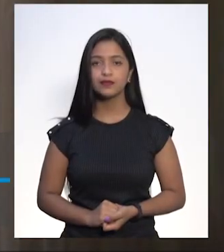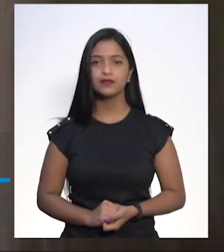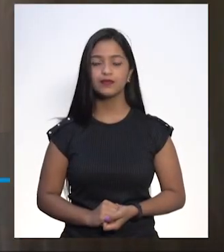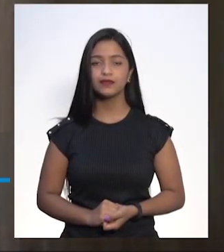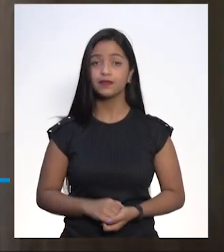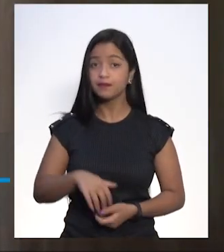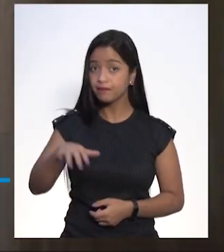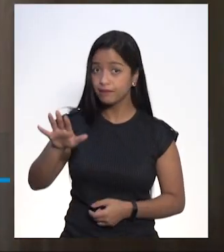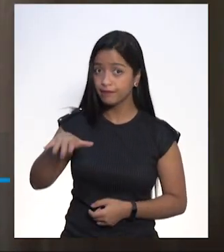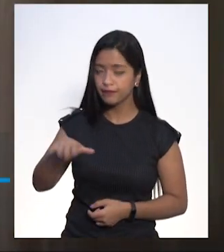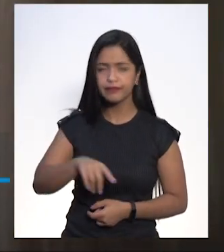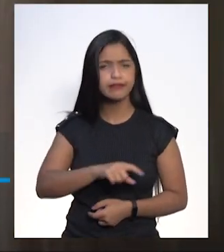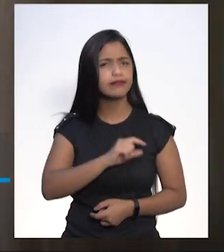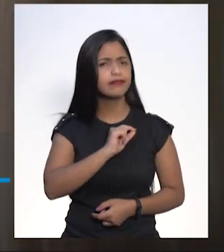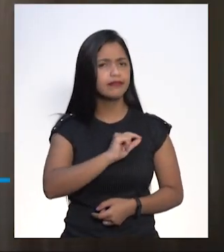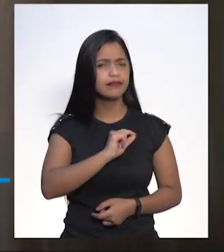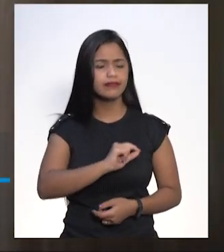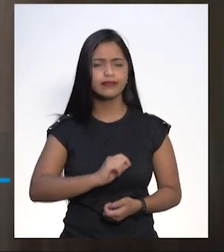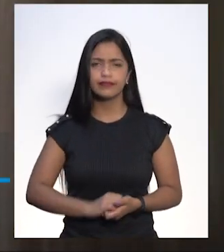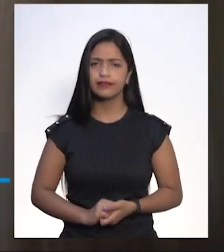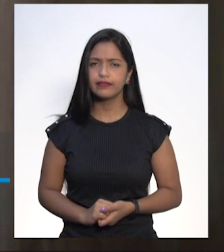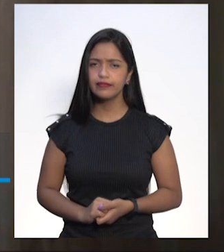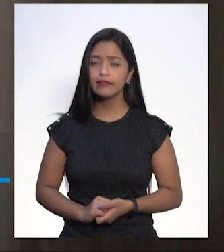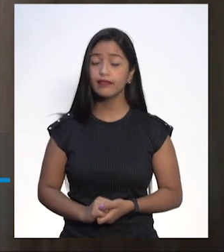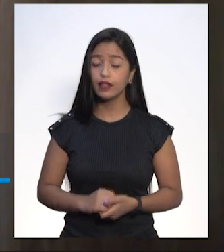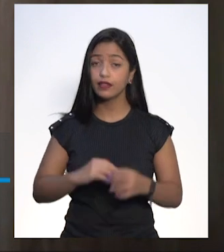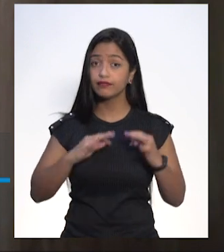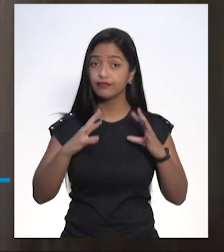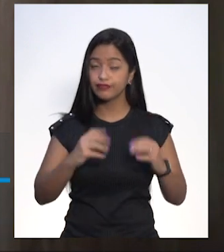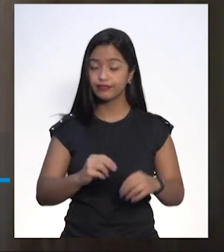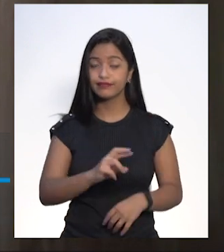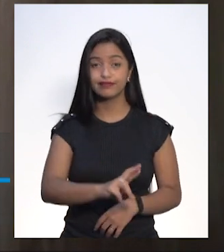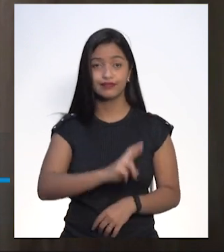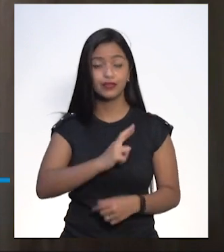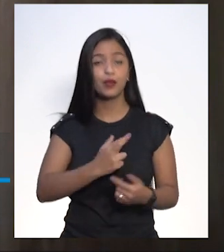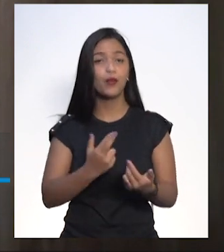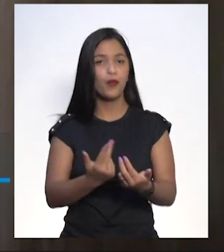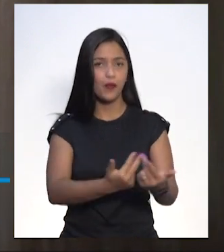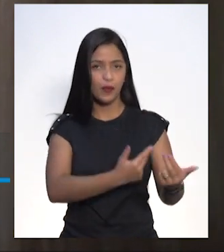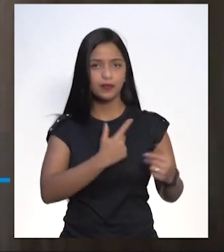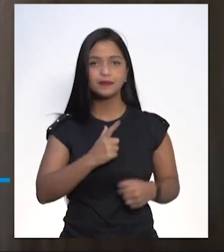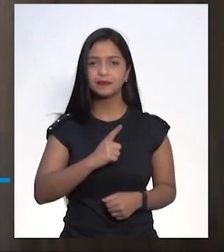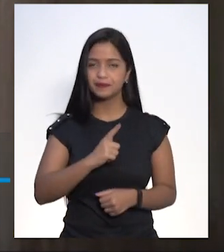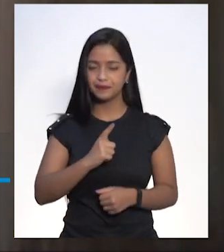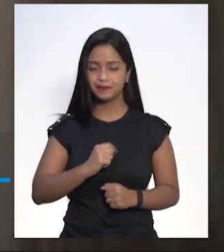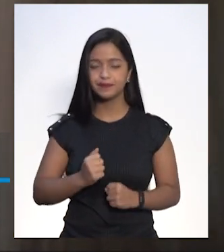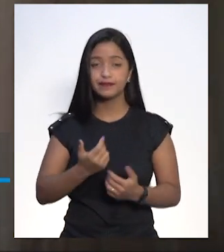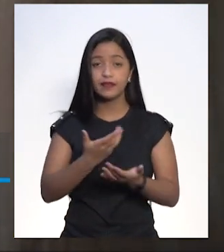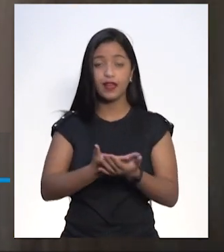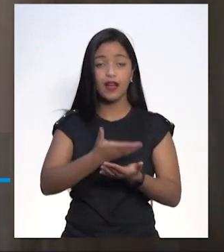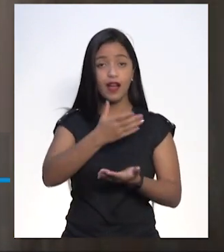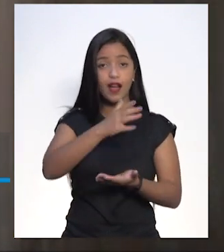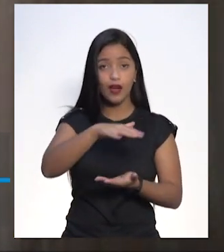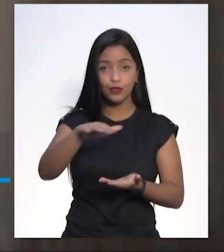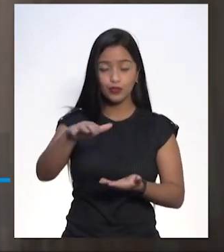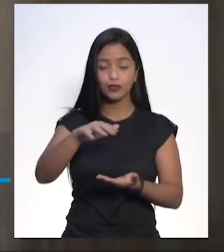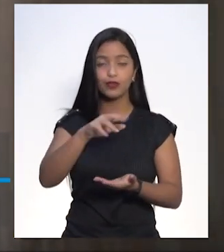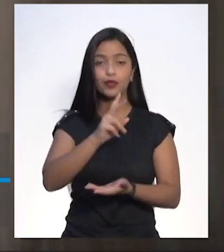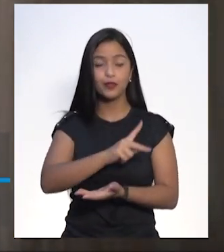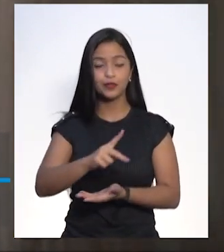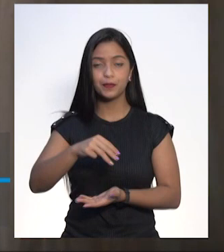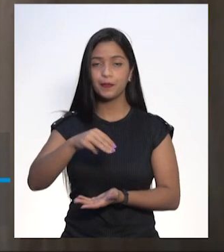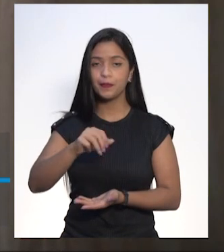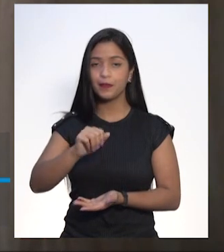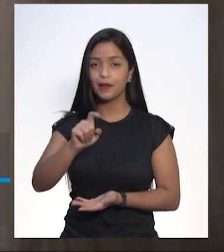Osmar, Oi, Ale. olha, tem uma unanimidade aqui, tá bom? Então, tanto os alunos do professor Maxwell,